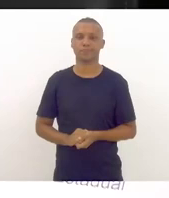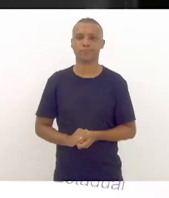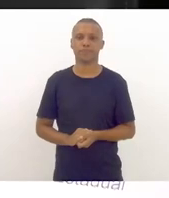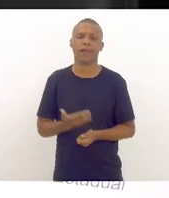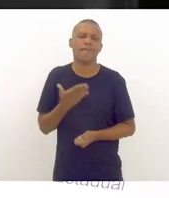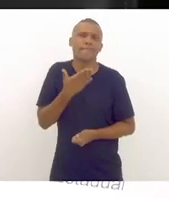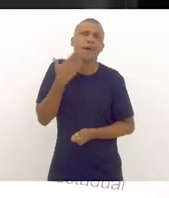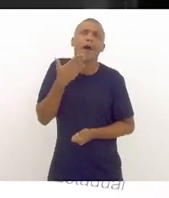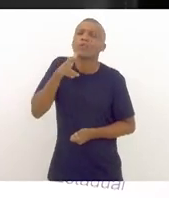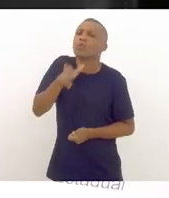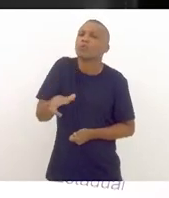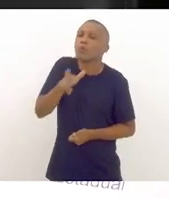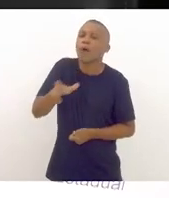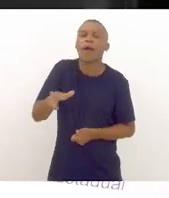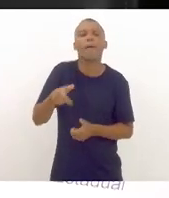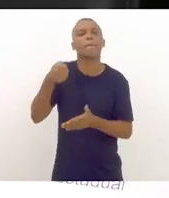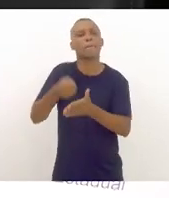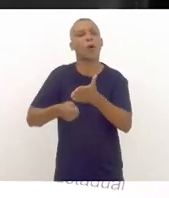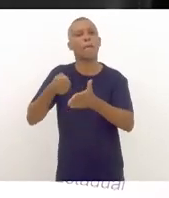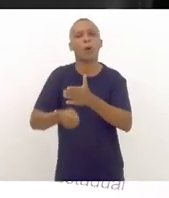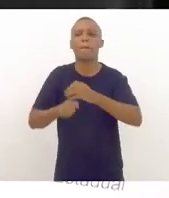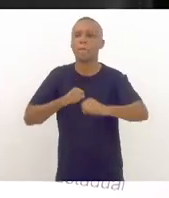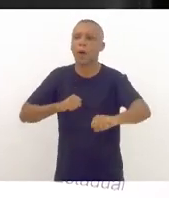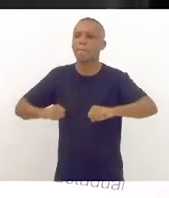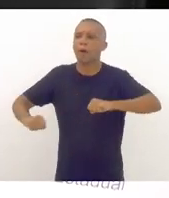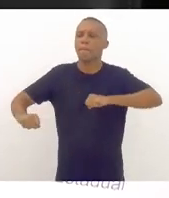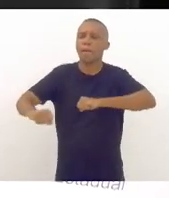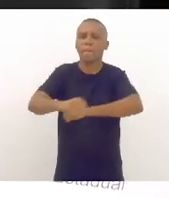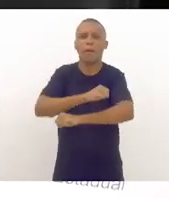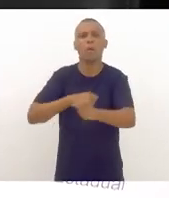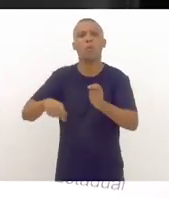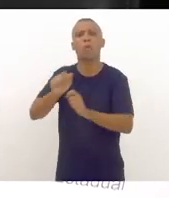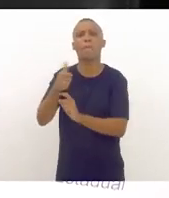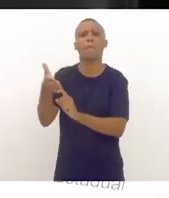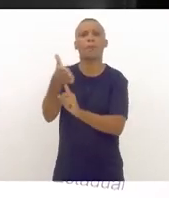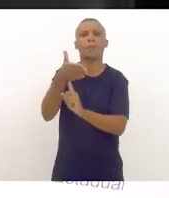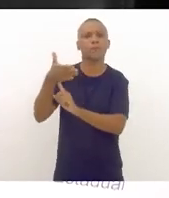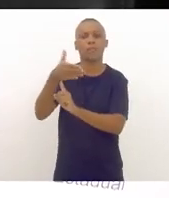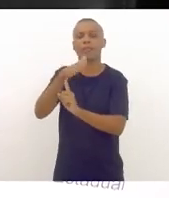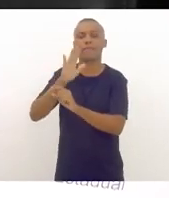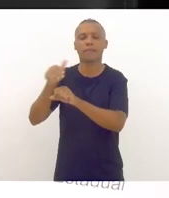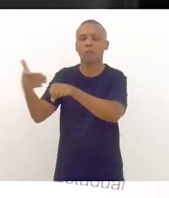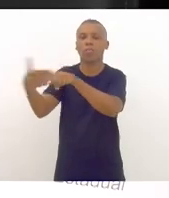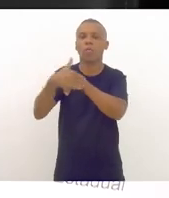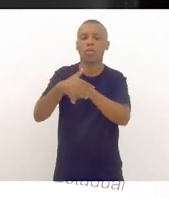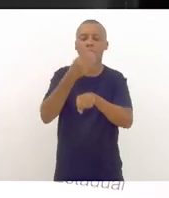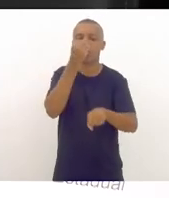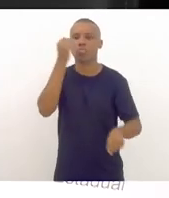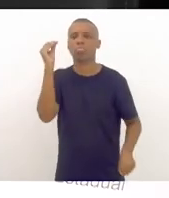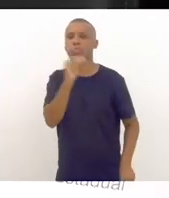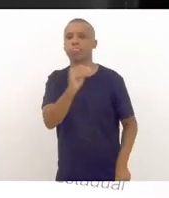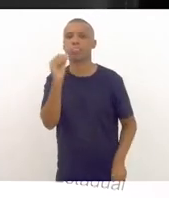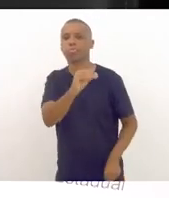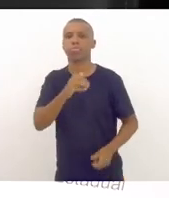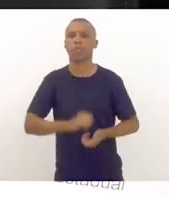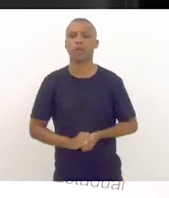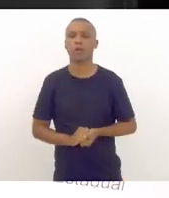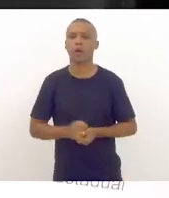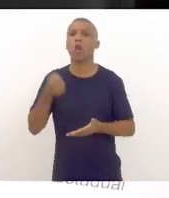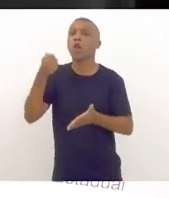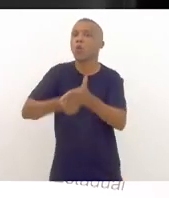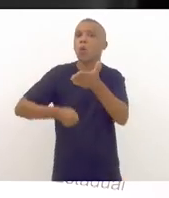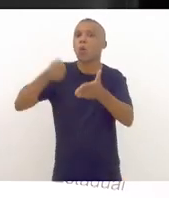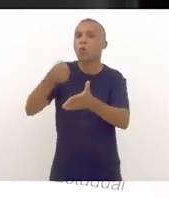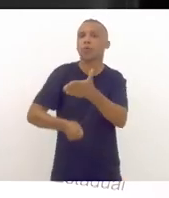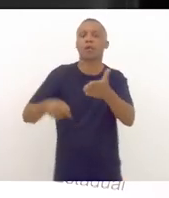fácil lutar por uma bandeira que muitas vezes fica invisível. Bandeiras essa que a gente sabe que